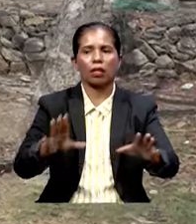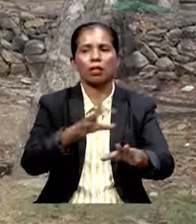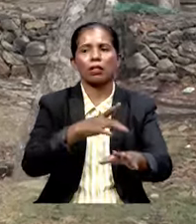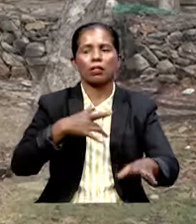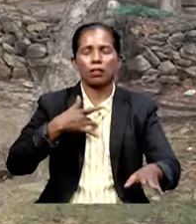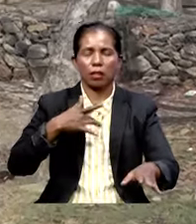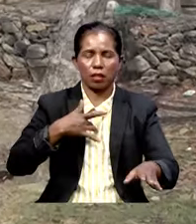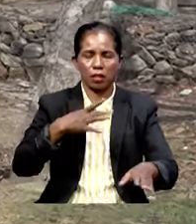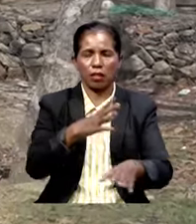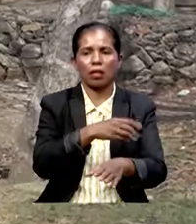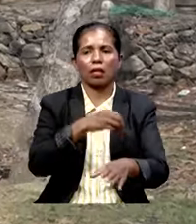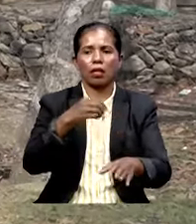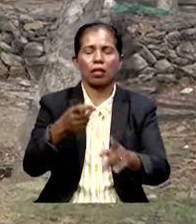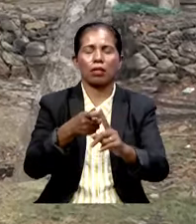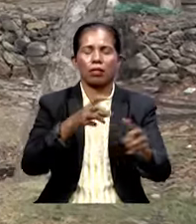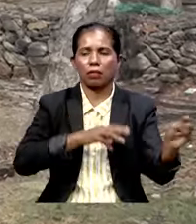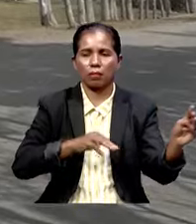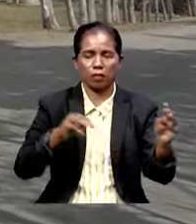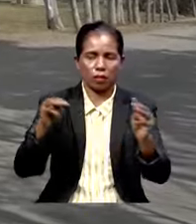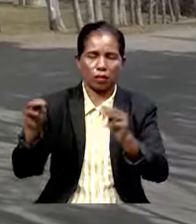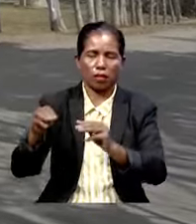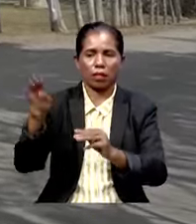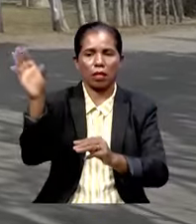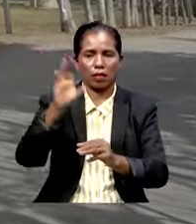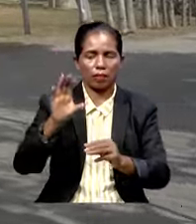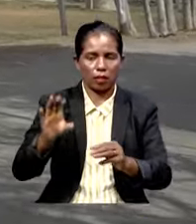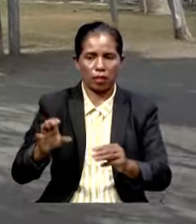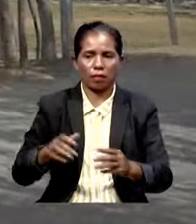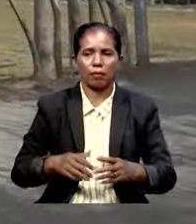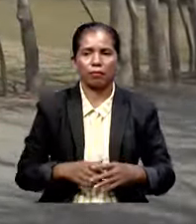sentimos consequência husi mudança climática ne rasi.